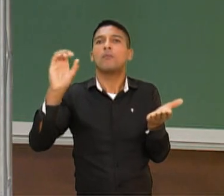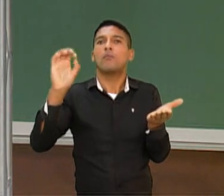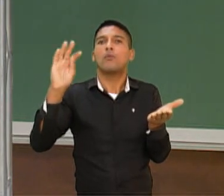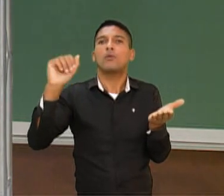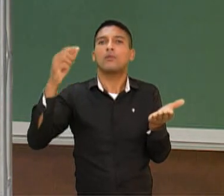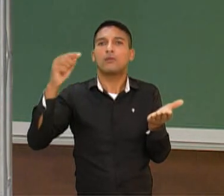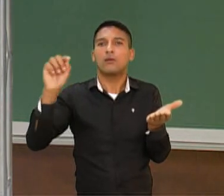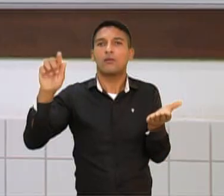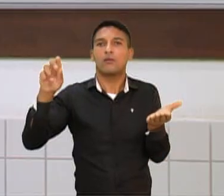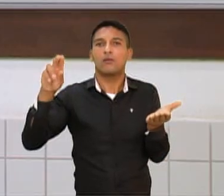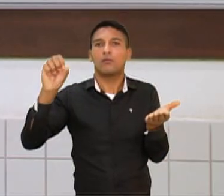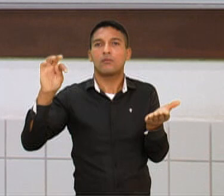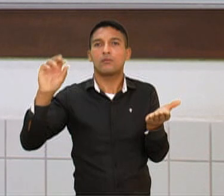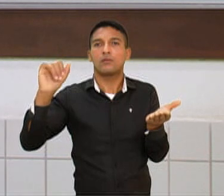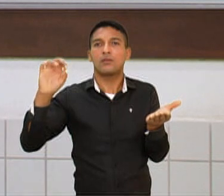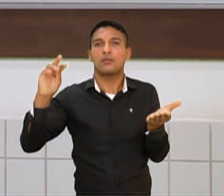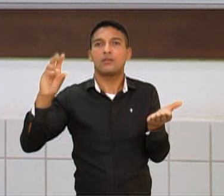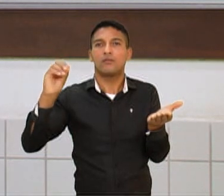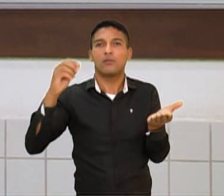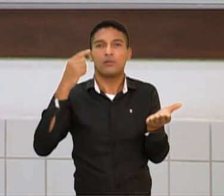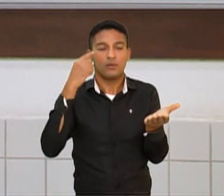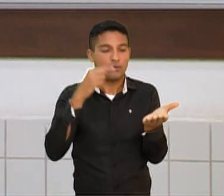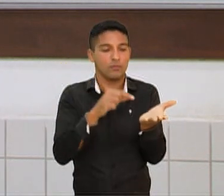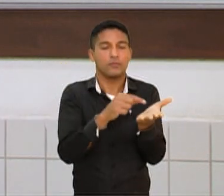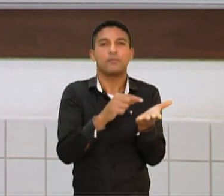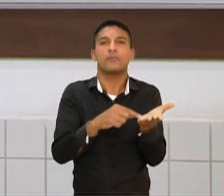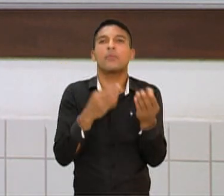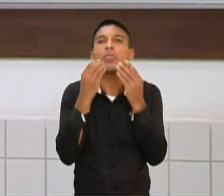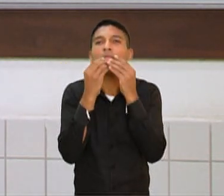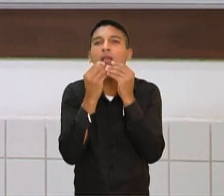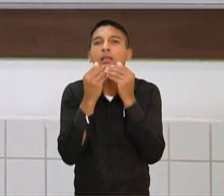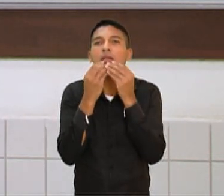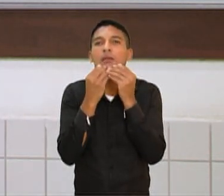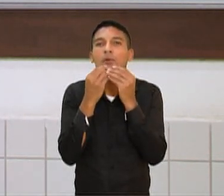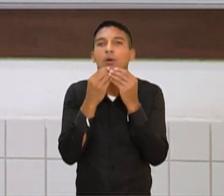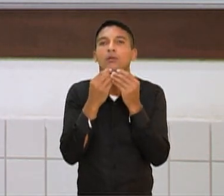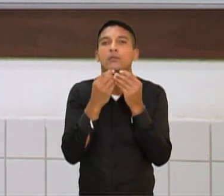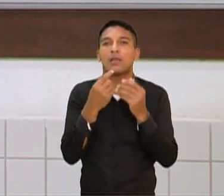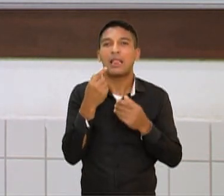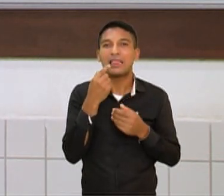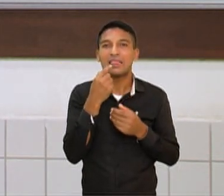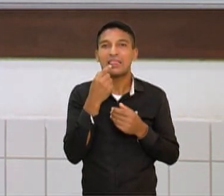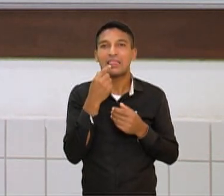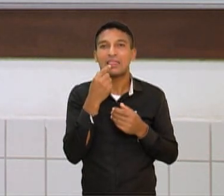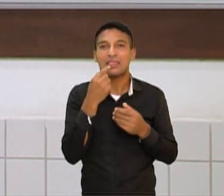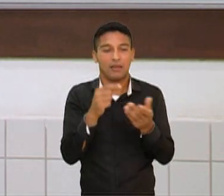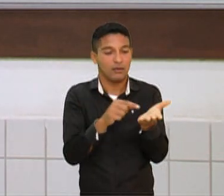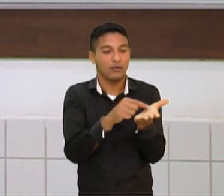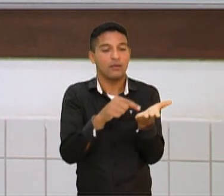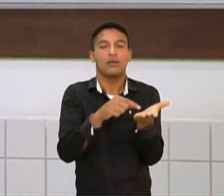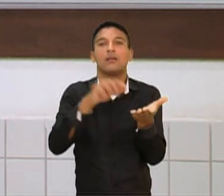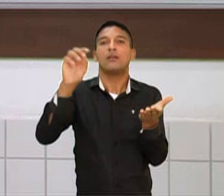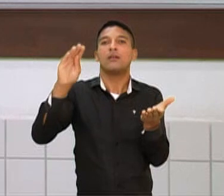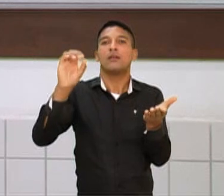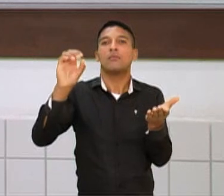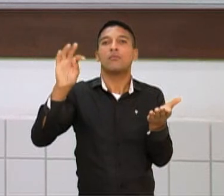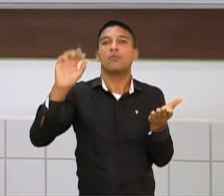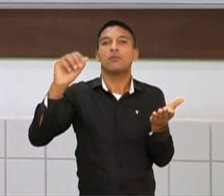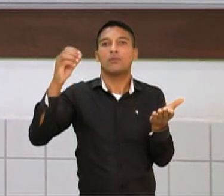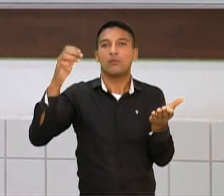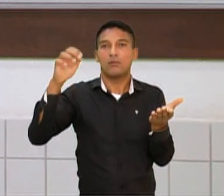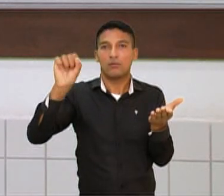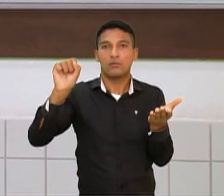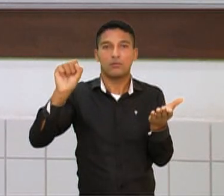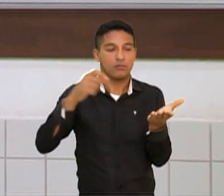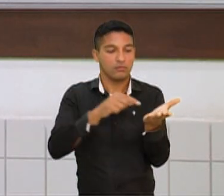nervosas. Então, quem é responsável por sentir esses sabores na nossa língua é na verdade, são os botões gustativos. Eu